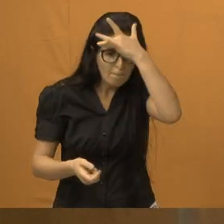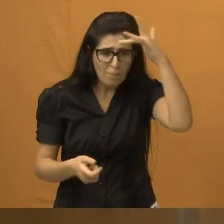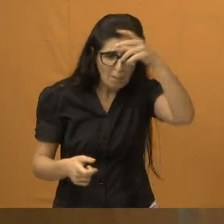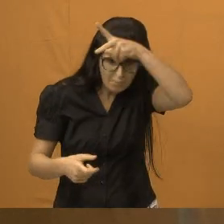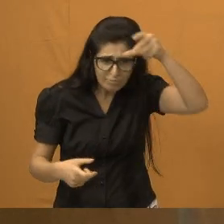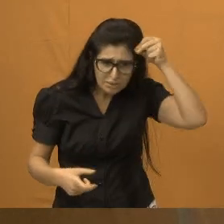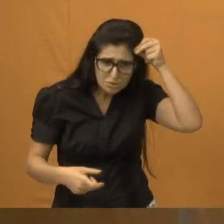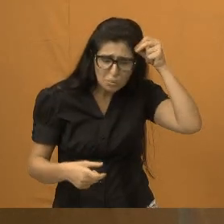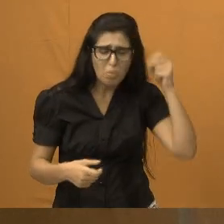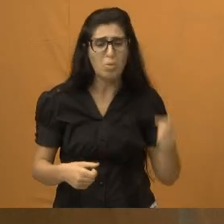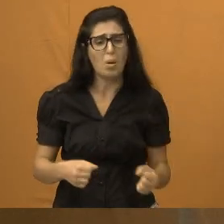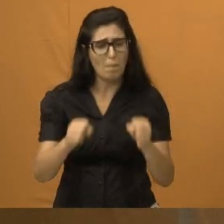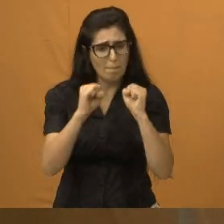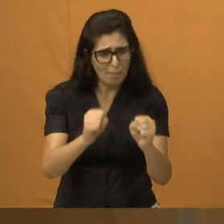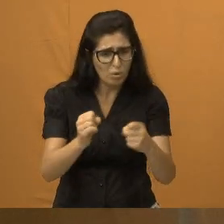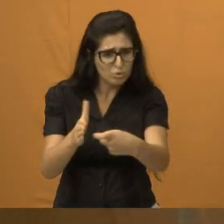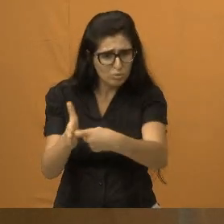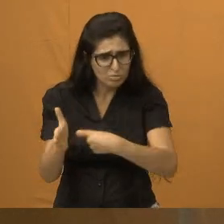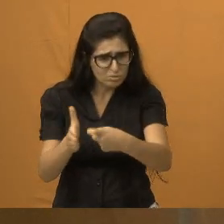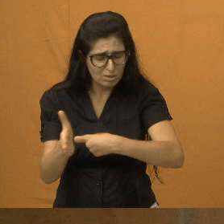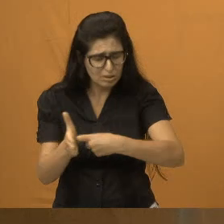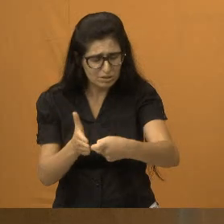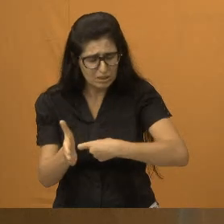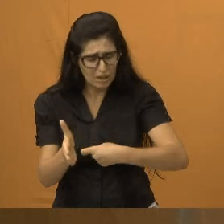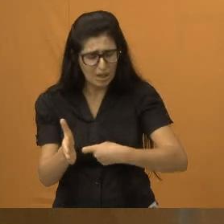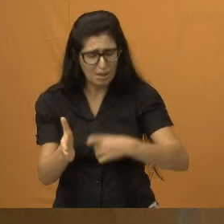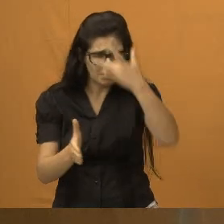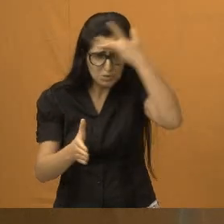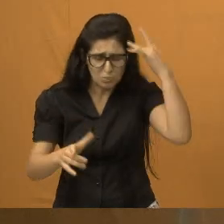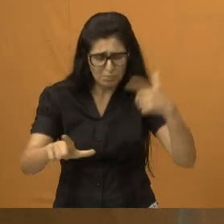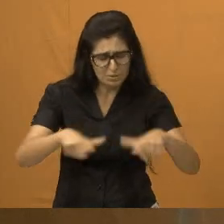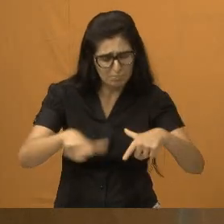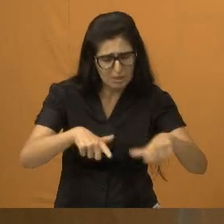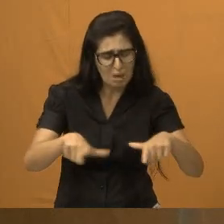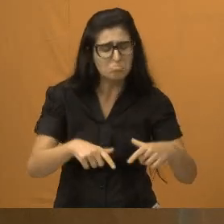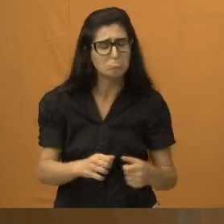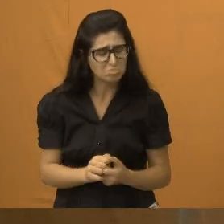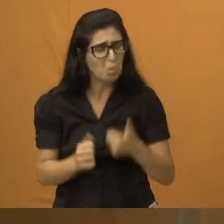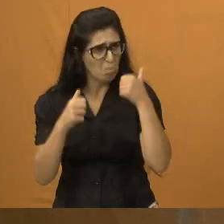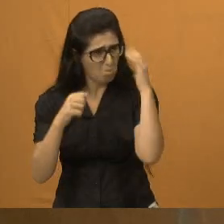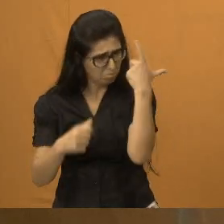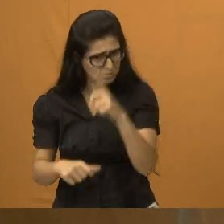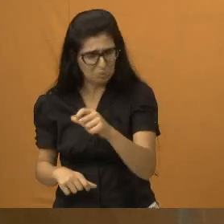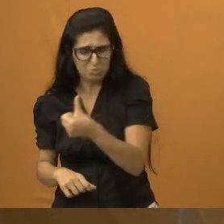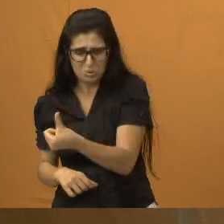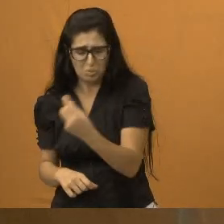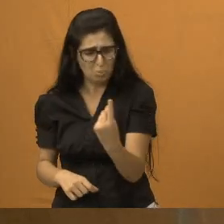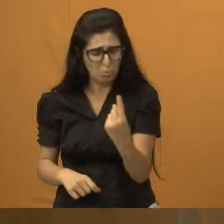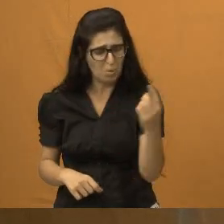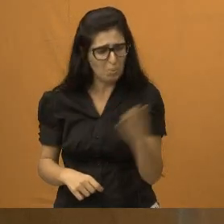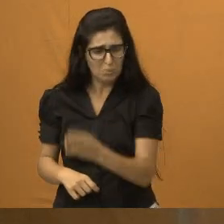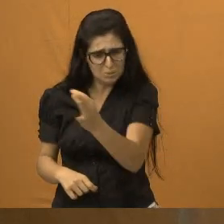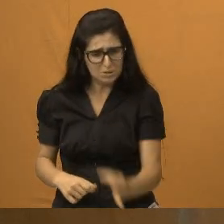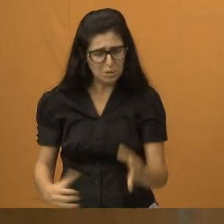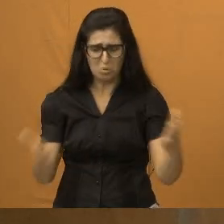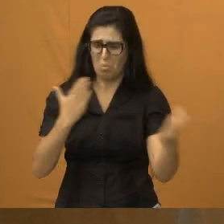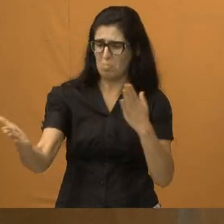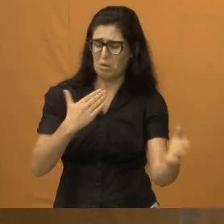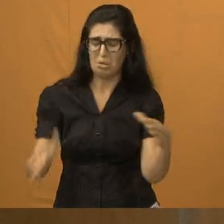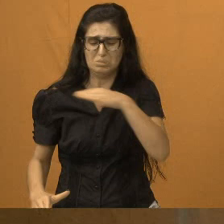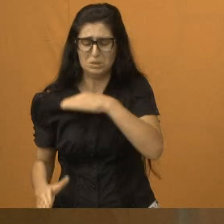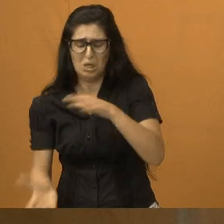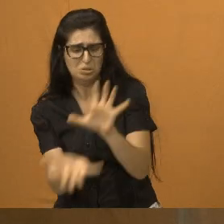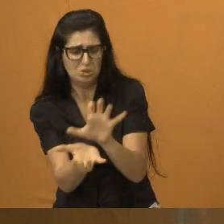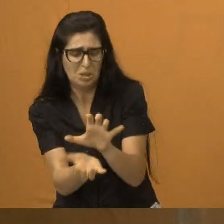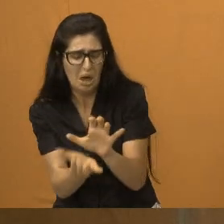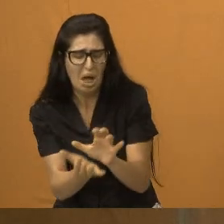estados. Não preciso citar o estado, mas chegando a 61%. Isso nos demonstra que a cidade de Jacareí, nesse conceito, ela tem procurado